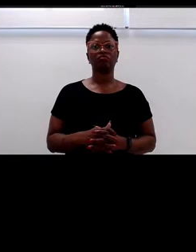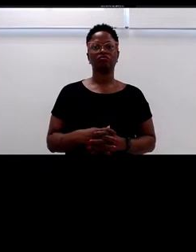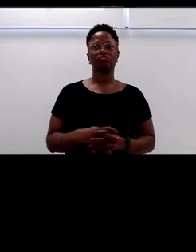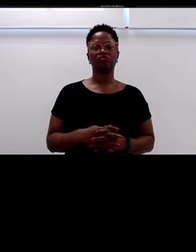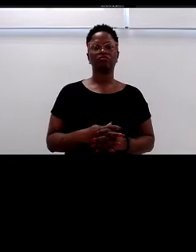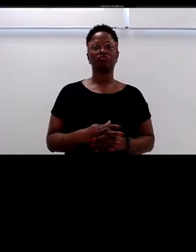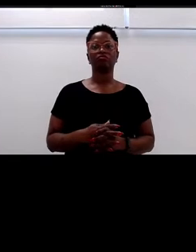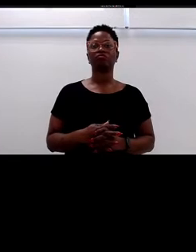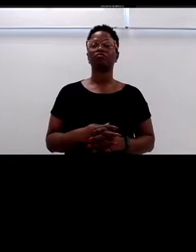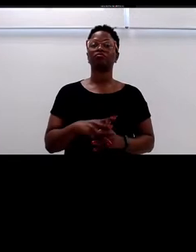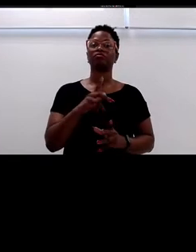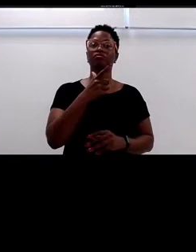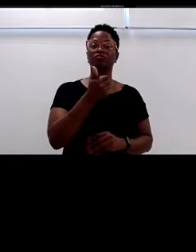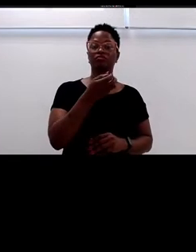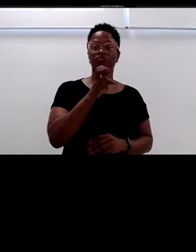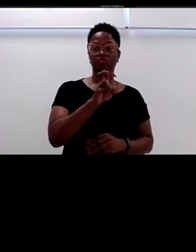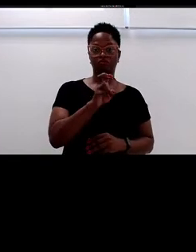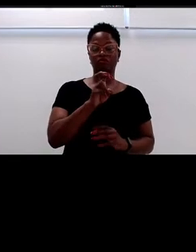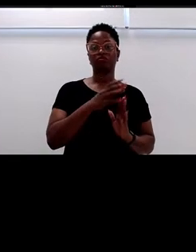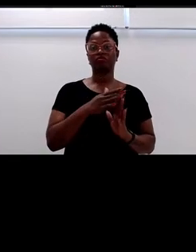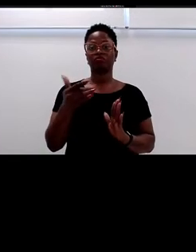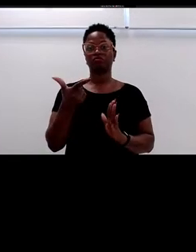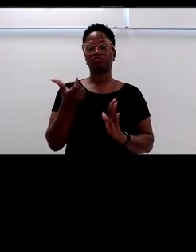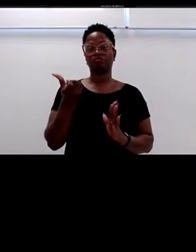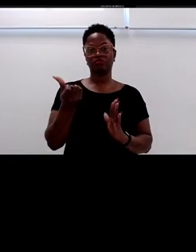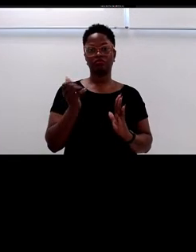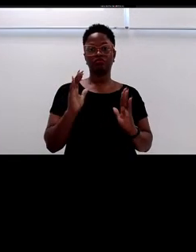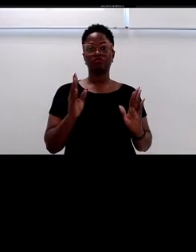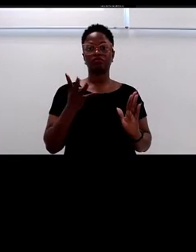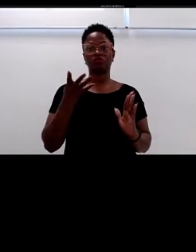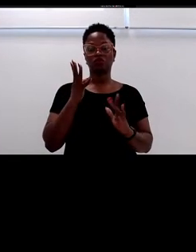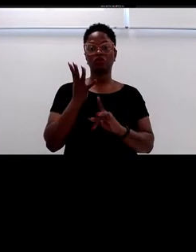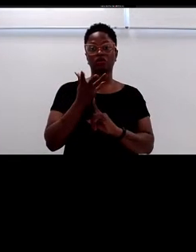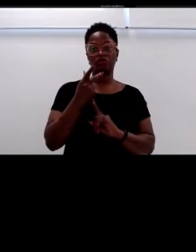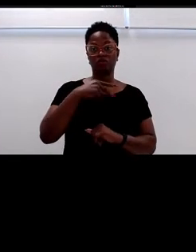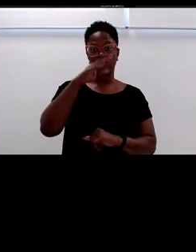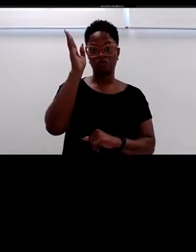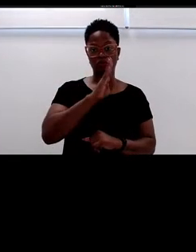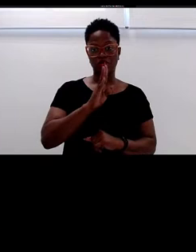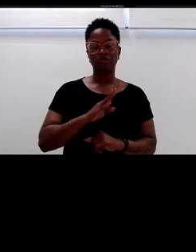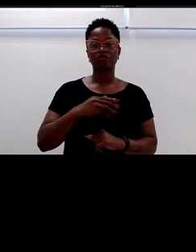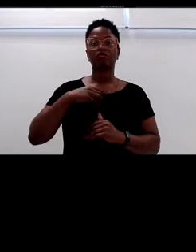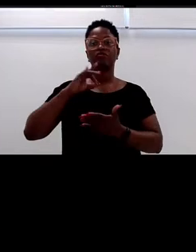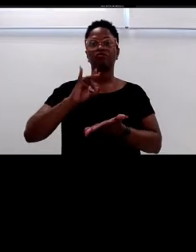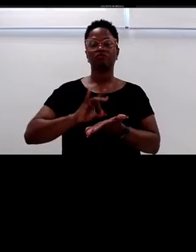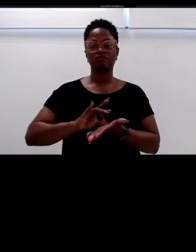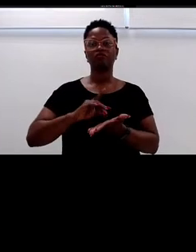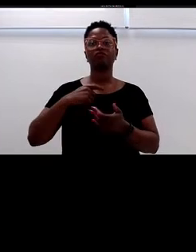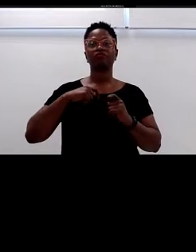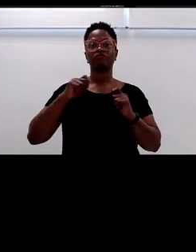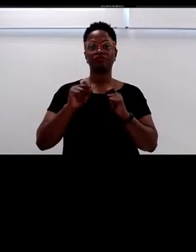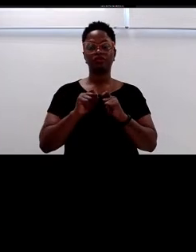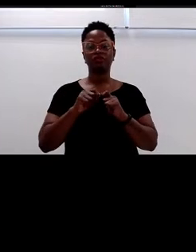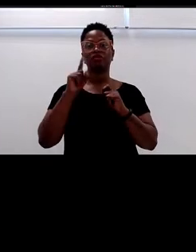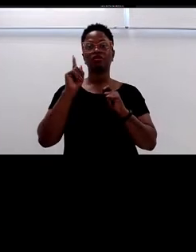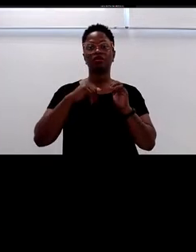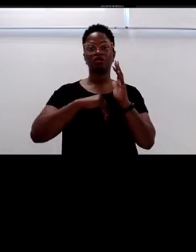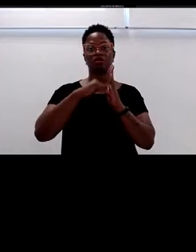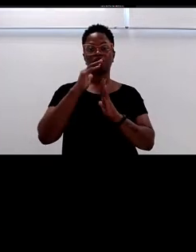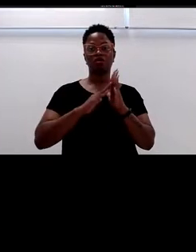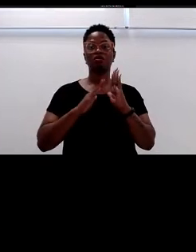Entre 2015 e 2016, quatro artistas brasileiros realizaram afrescos na Igreja Nossa Senhora